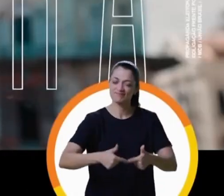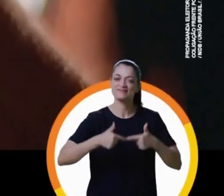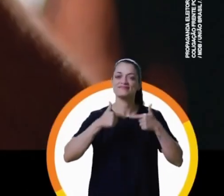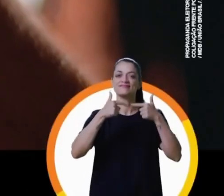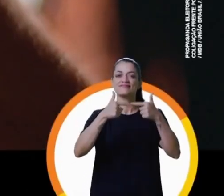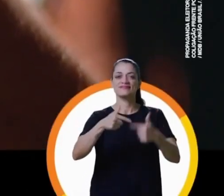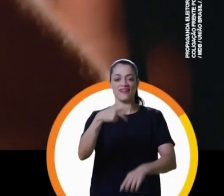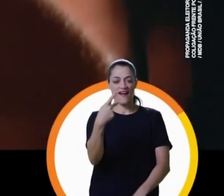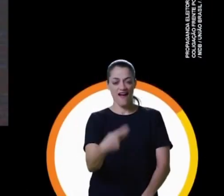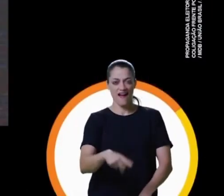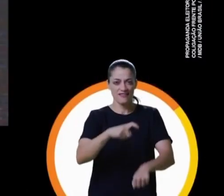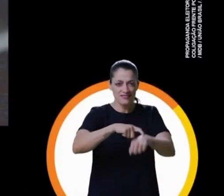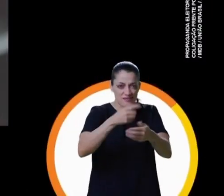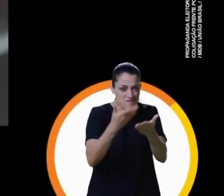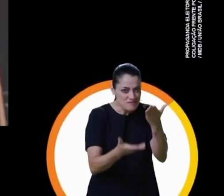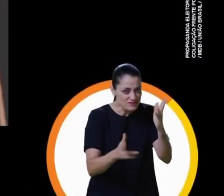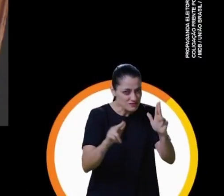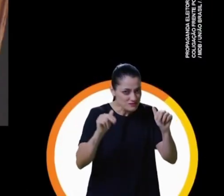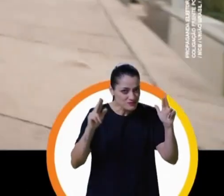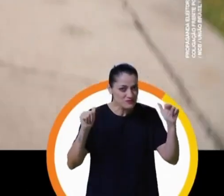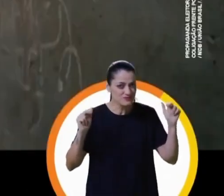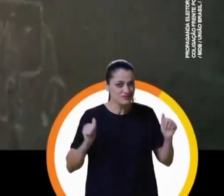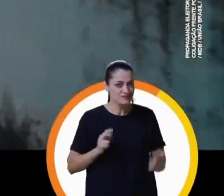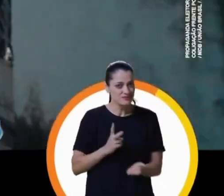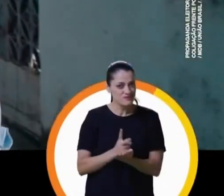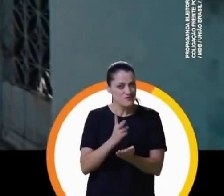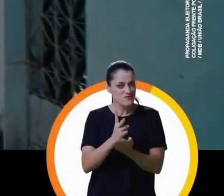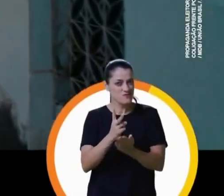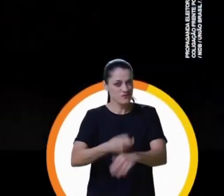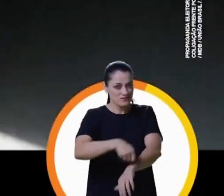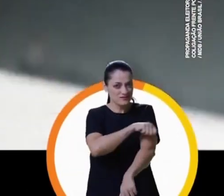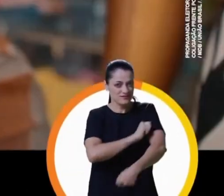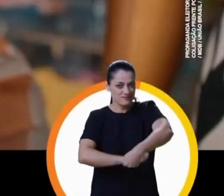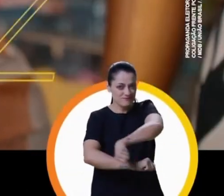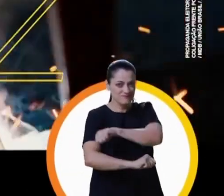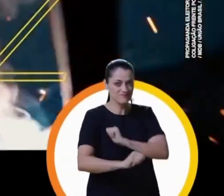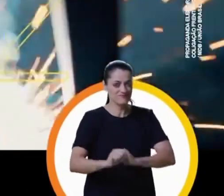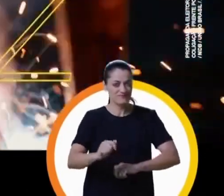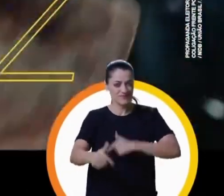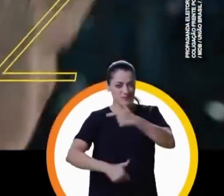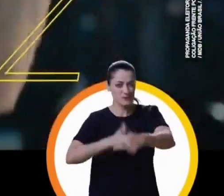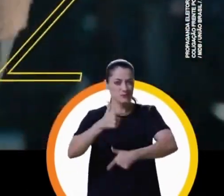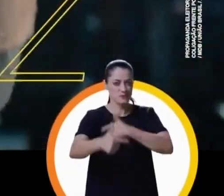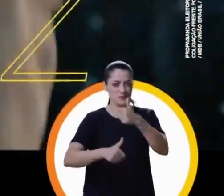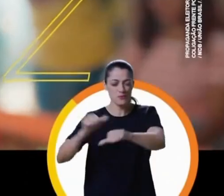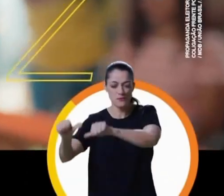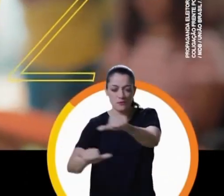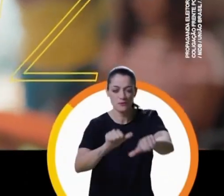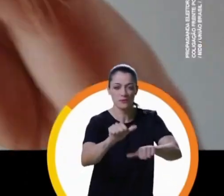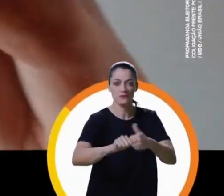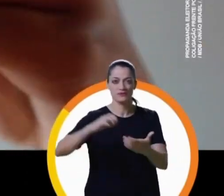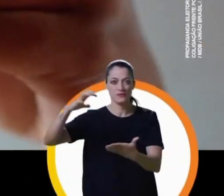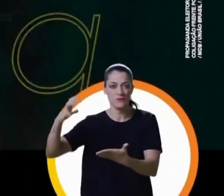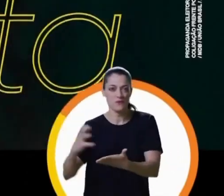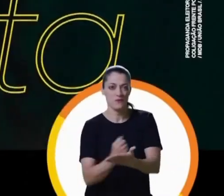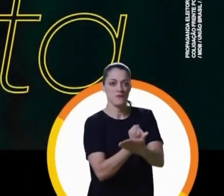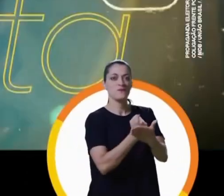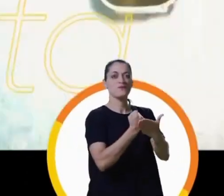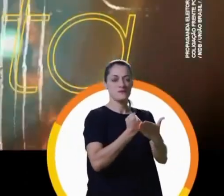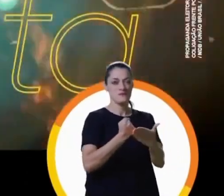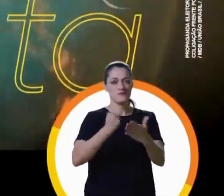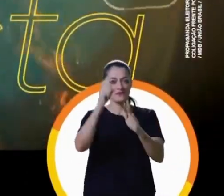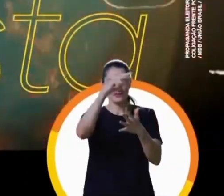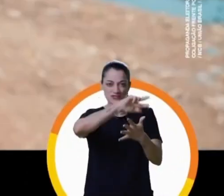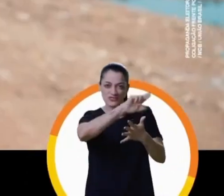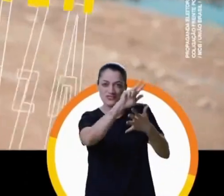guerreira. Aqui a gente não perde tempo. A gente vai lá e faz, transforma,